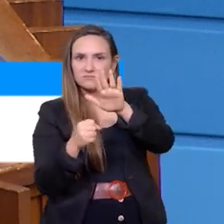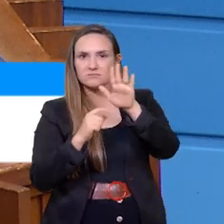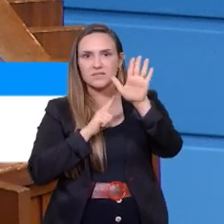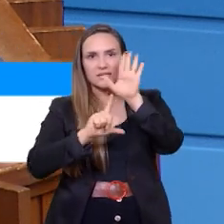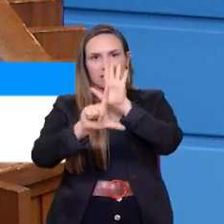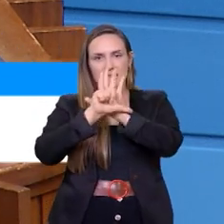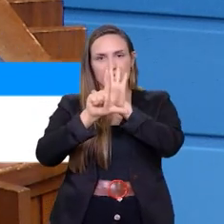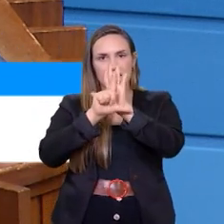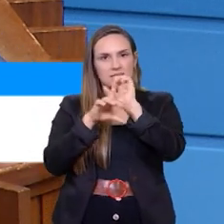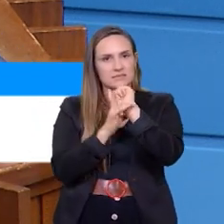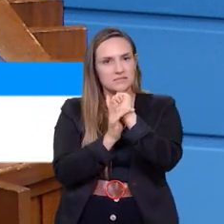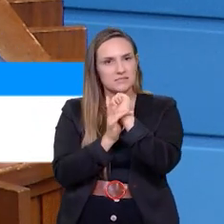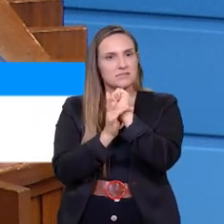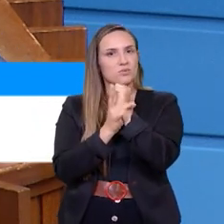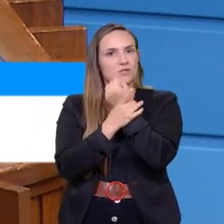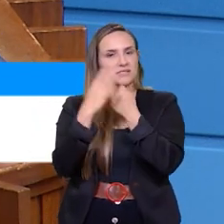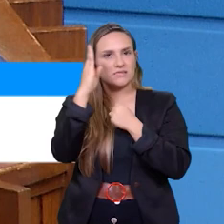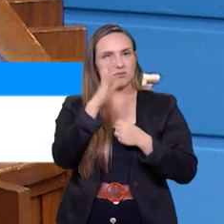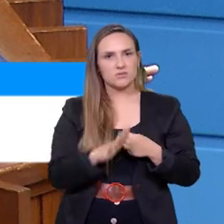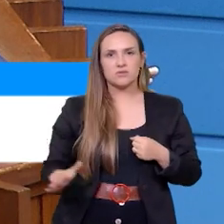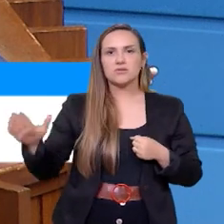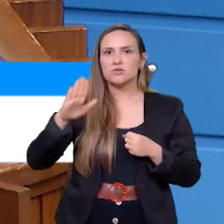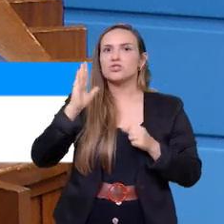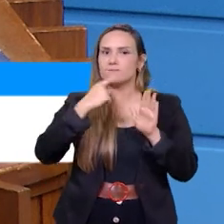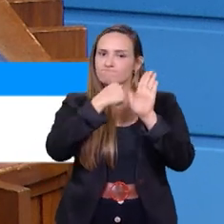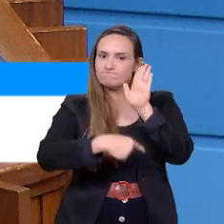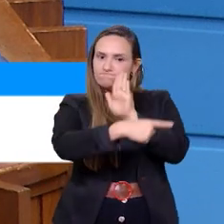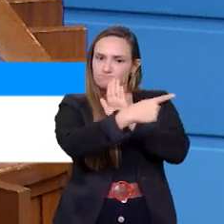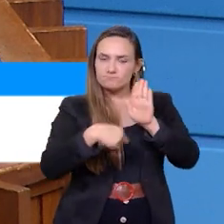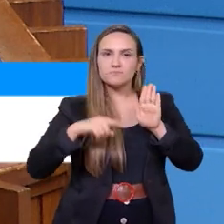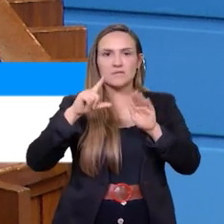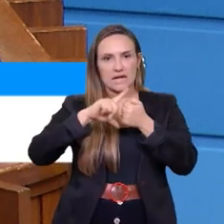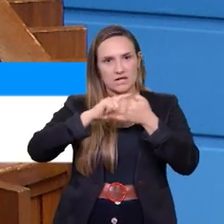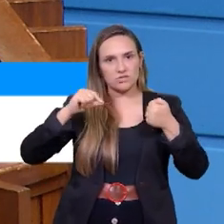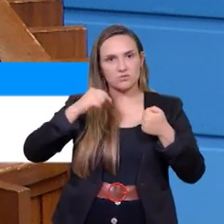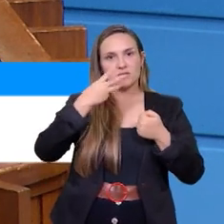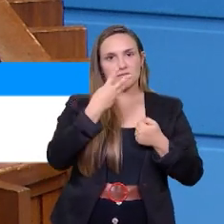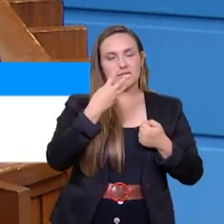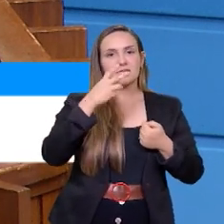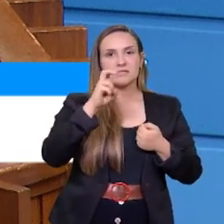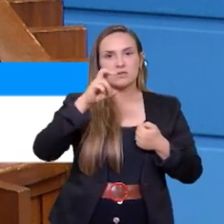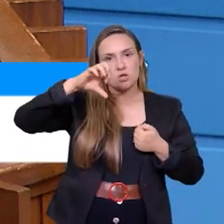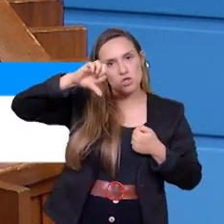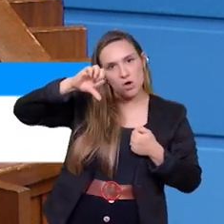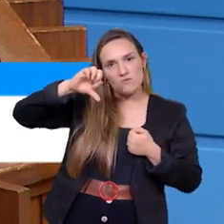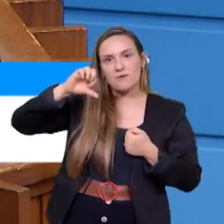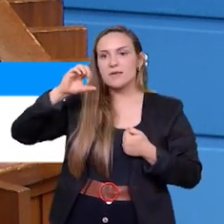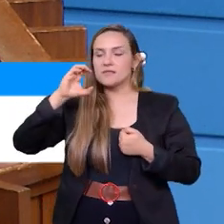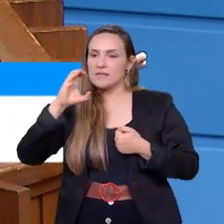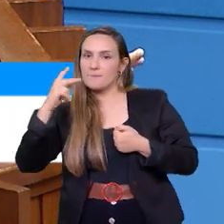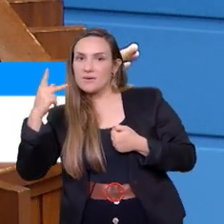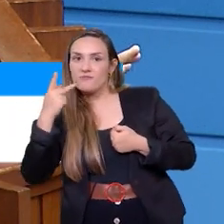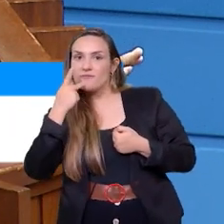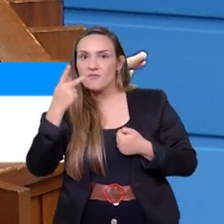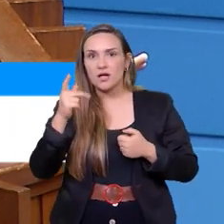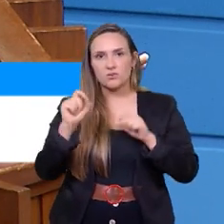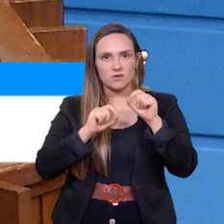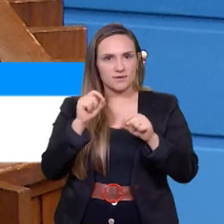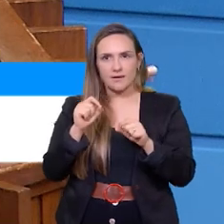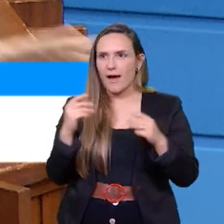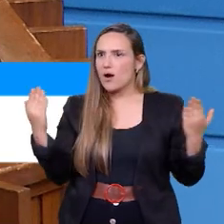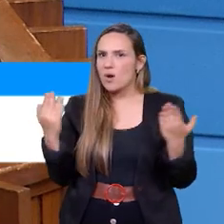a Lei de Segurança Nacional que era aplicada para crime de opinião foi revogada tem no artigo 359t do Código